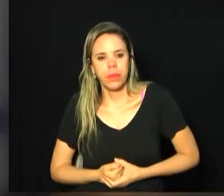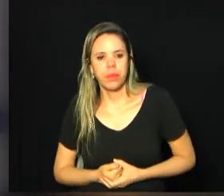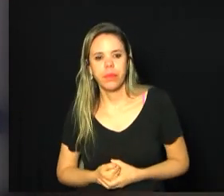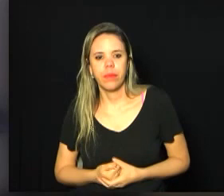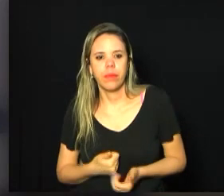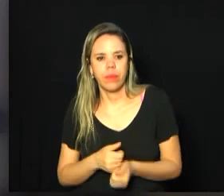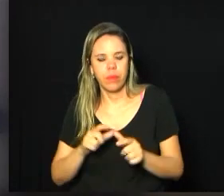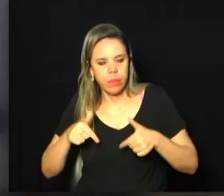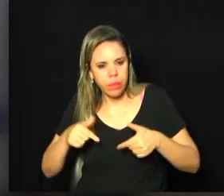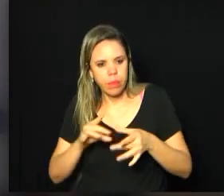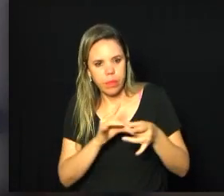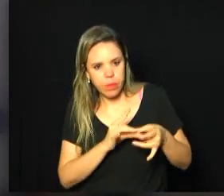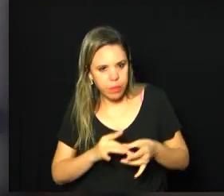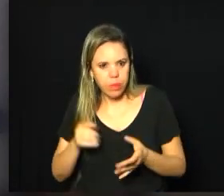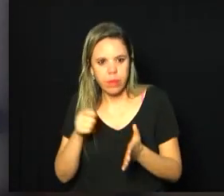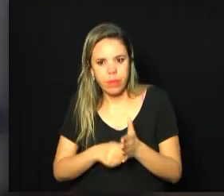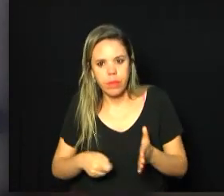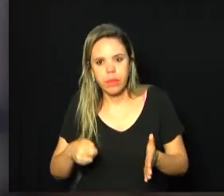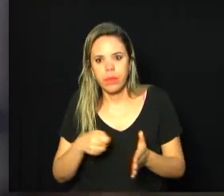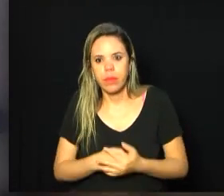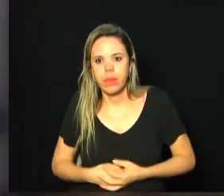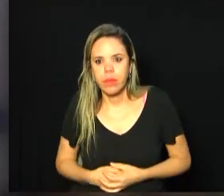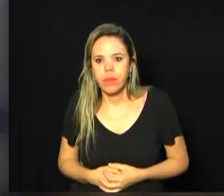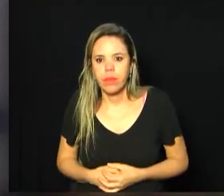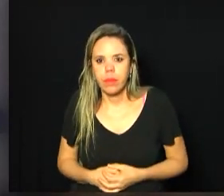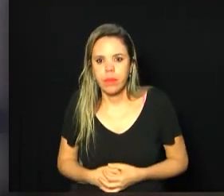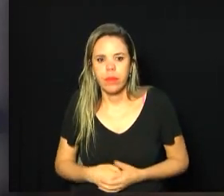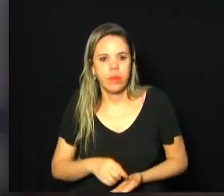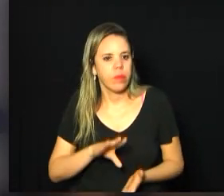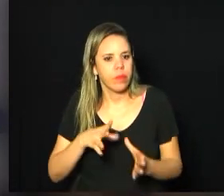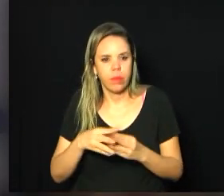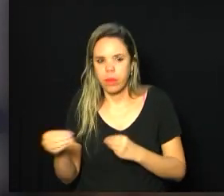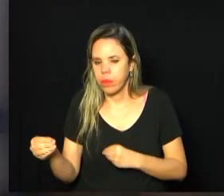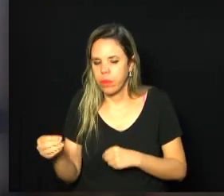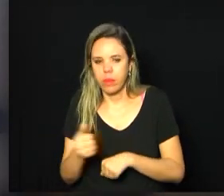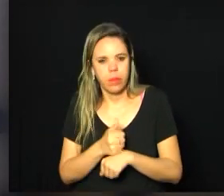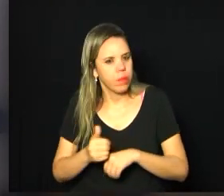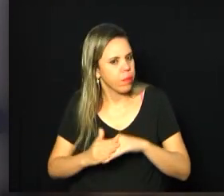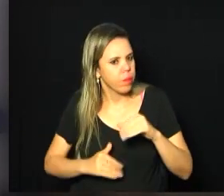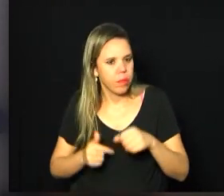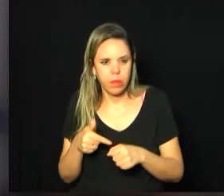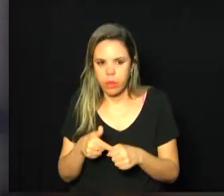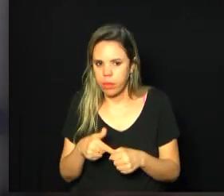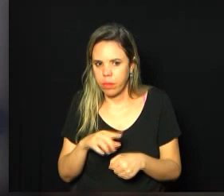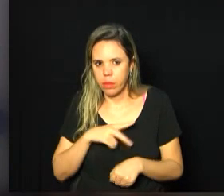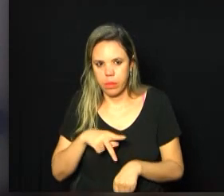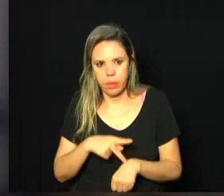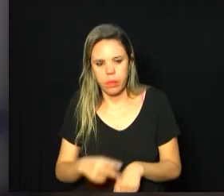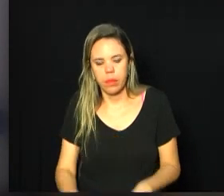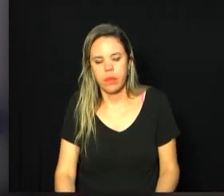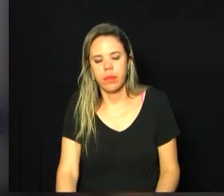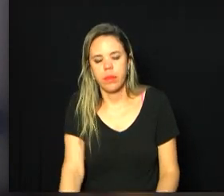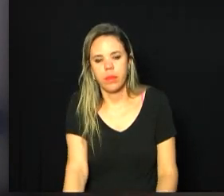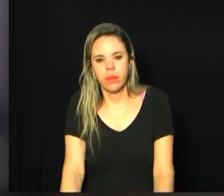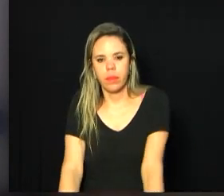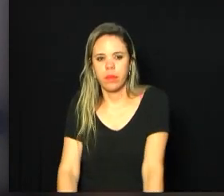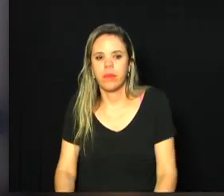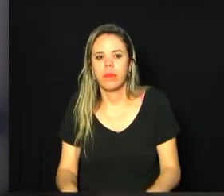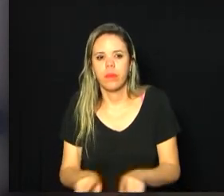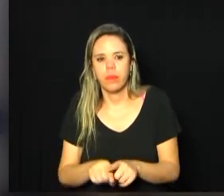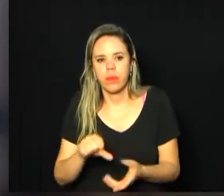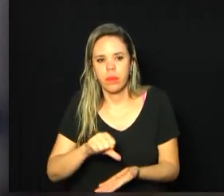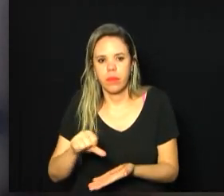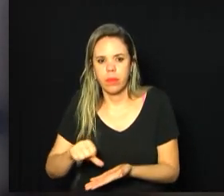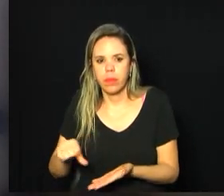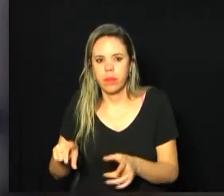vem fortalecer a nossa luta da não extinção da profissão de frentista no nosso país, também na nossa